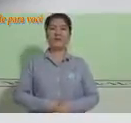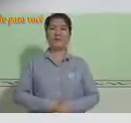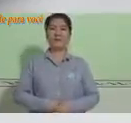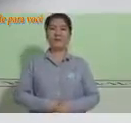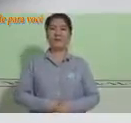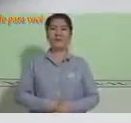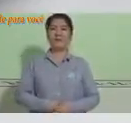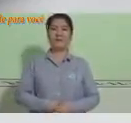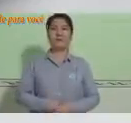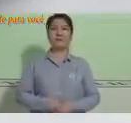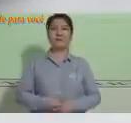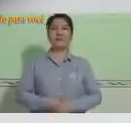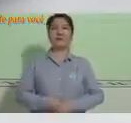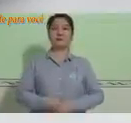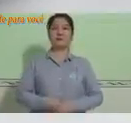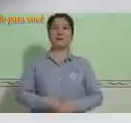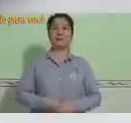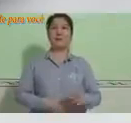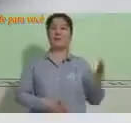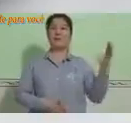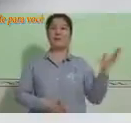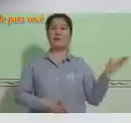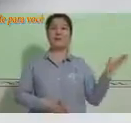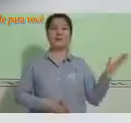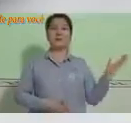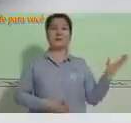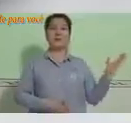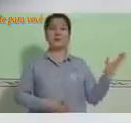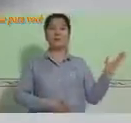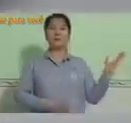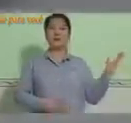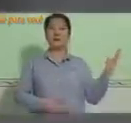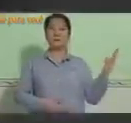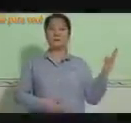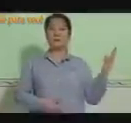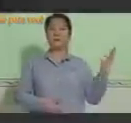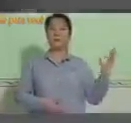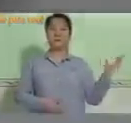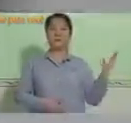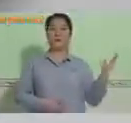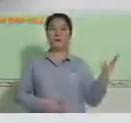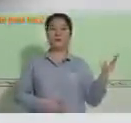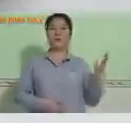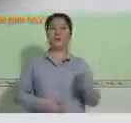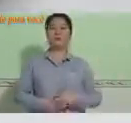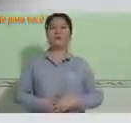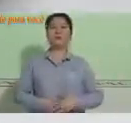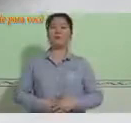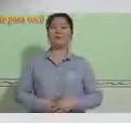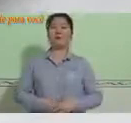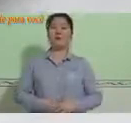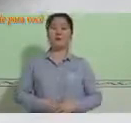depois de colocado vírgula o médico deixar um pequeno fio dentro da vagina casé como indicativo de que onde está